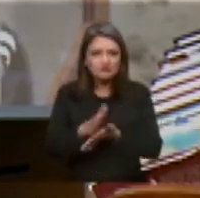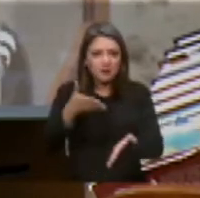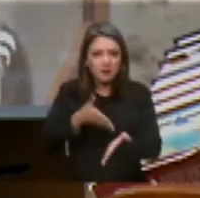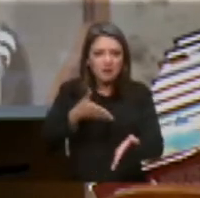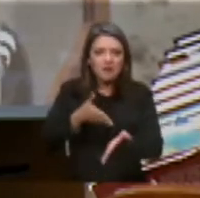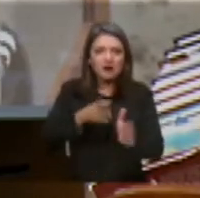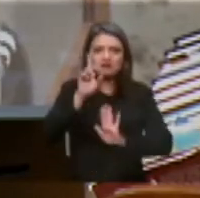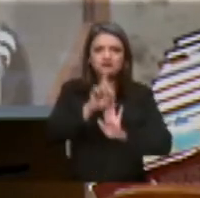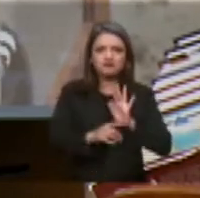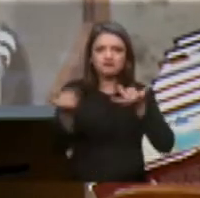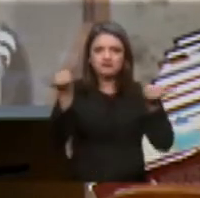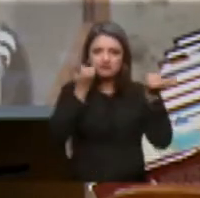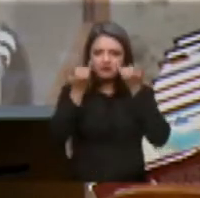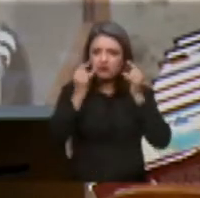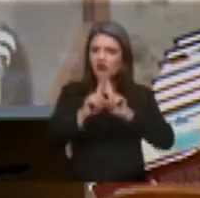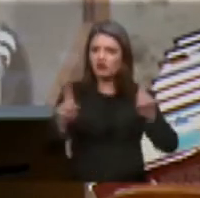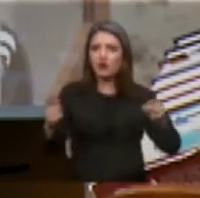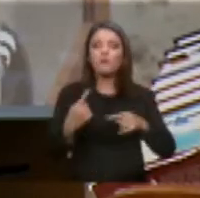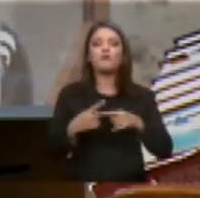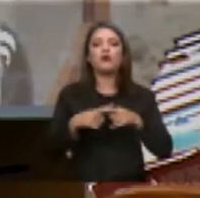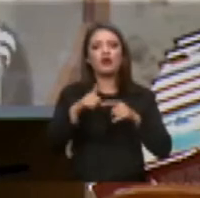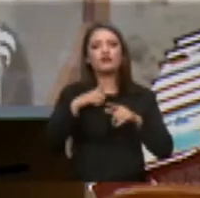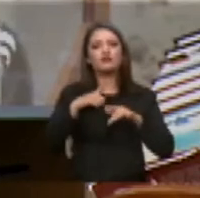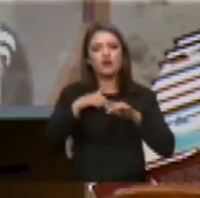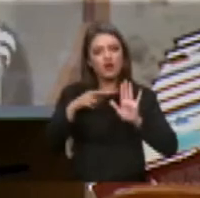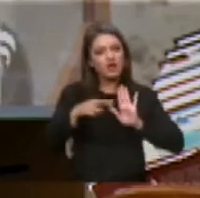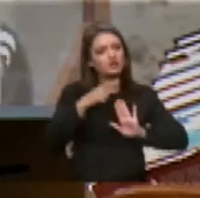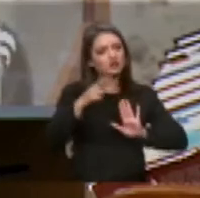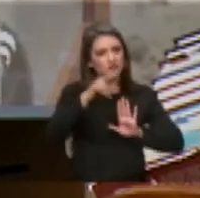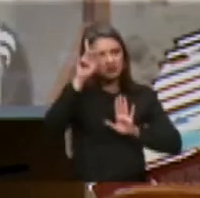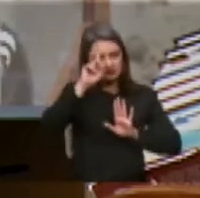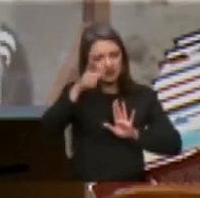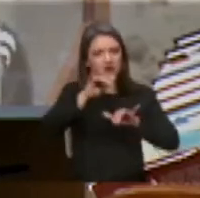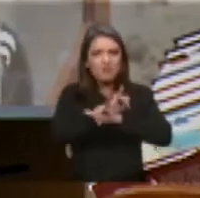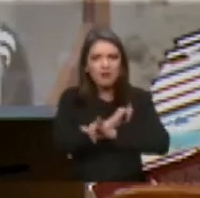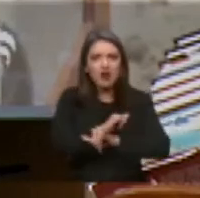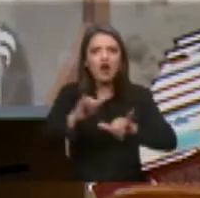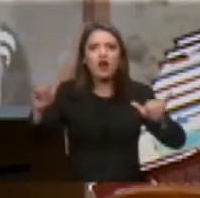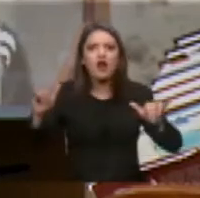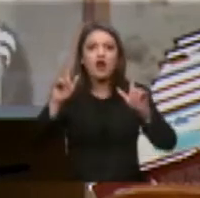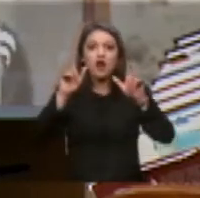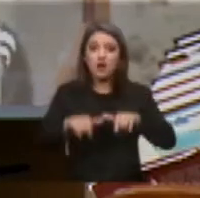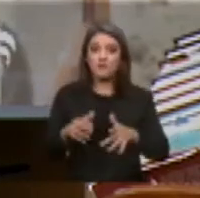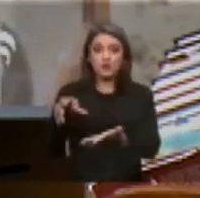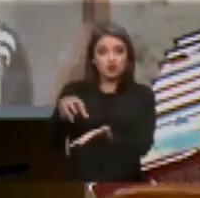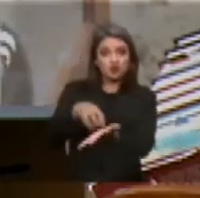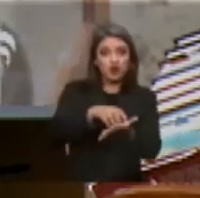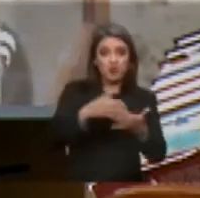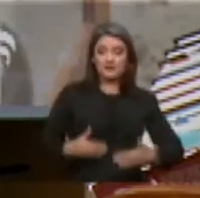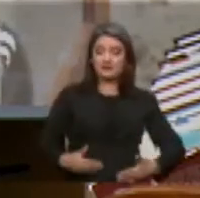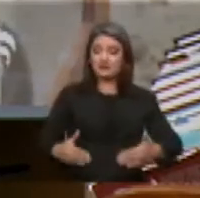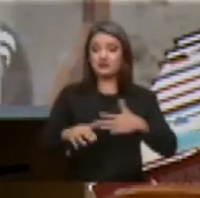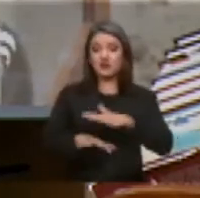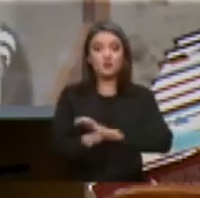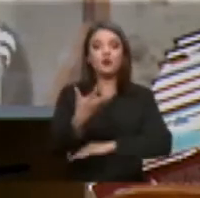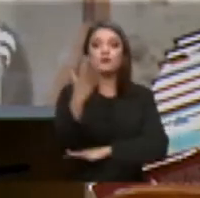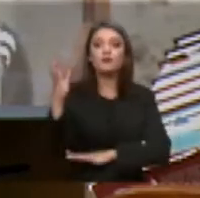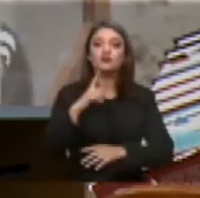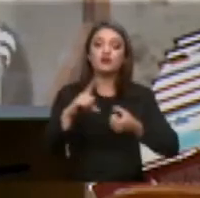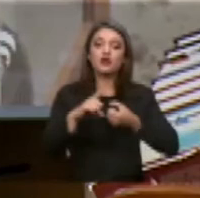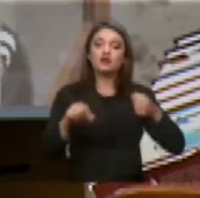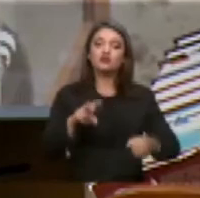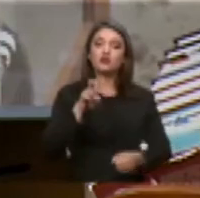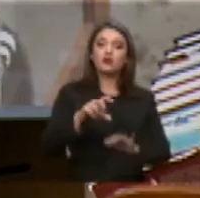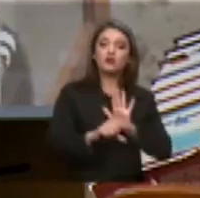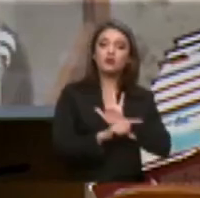em que o dever de publicidade é imposto pela resolução impugnada aos órgãos ambientais locais e ao Ministério do Meio Ambiente. Está no artigo 5º, parágrafo